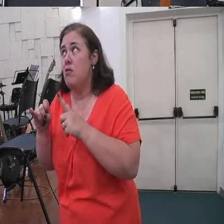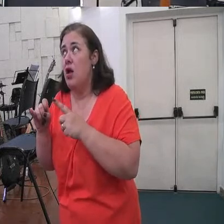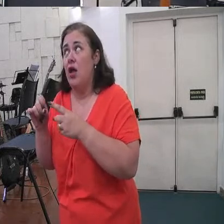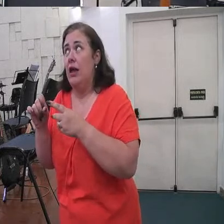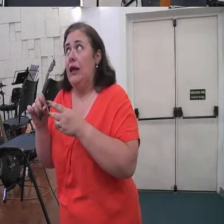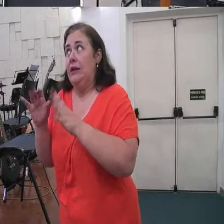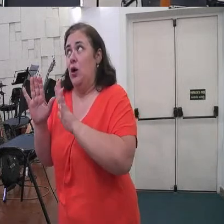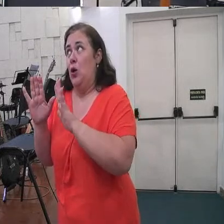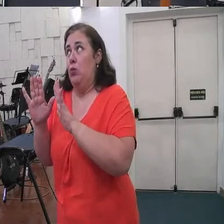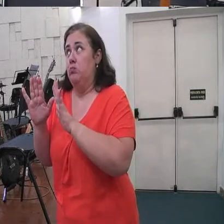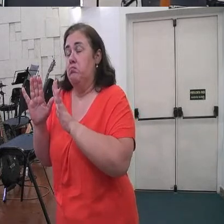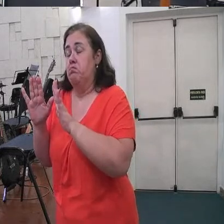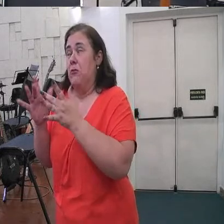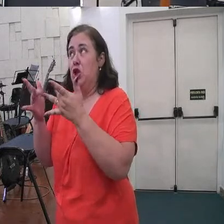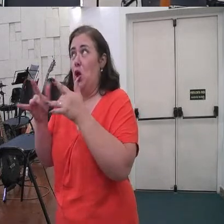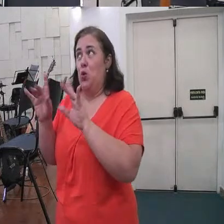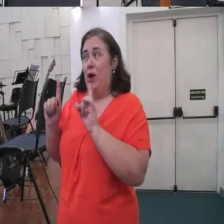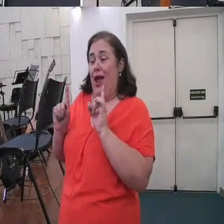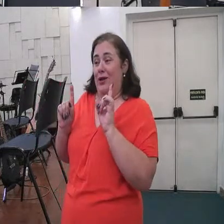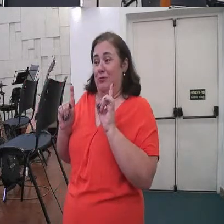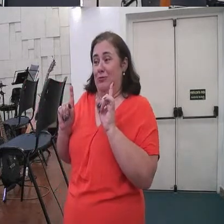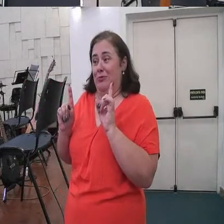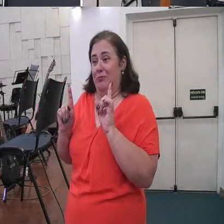agradável e perfeita.